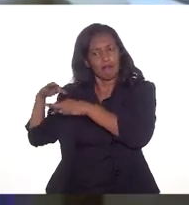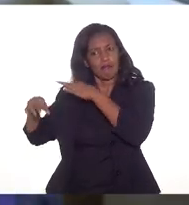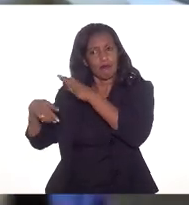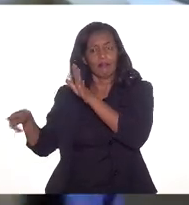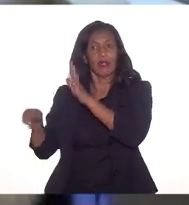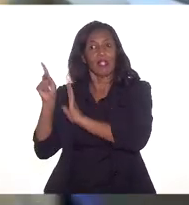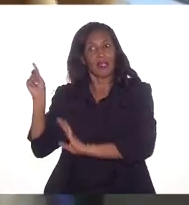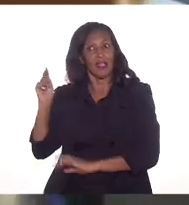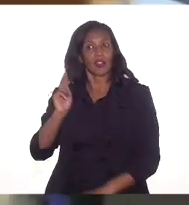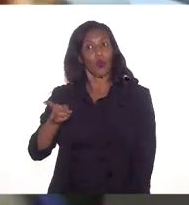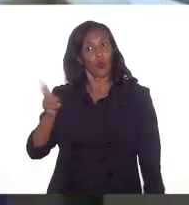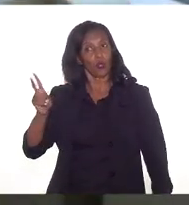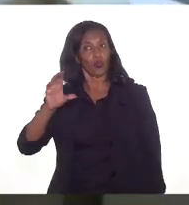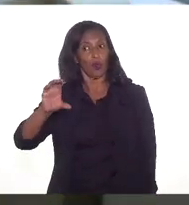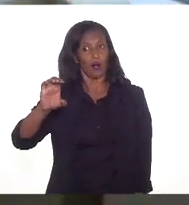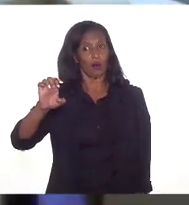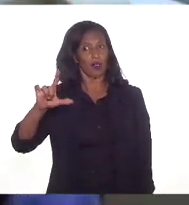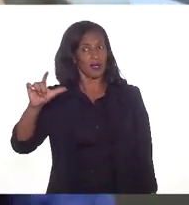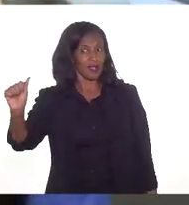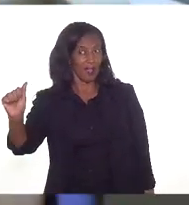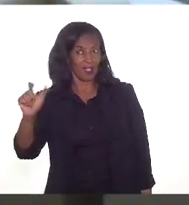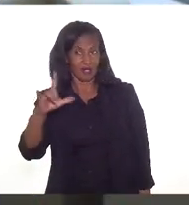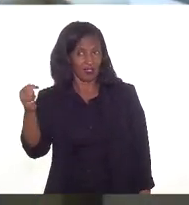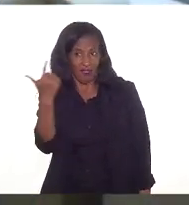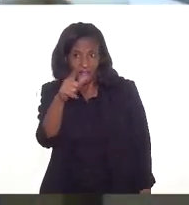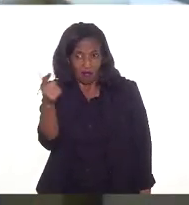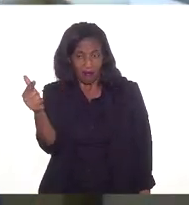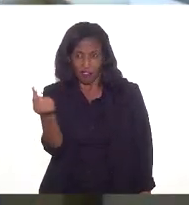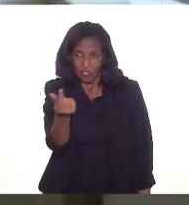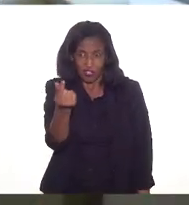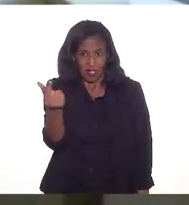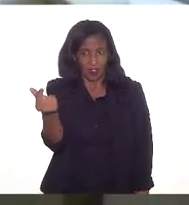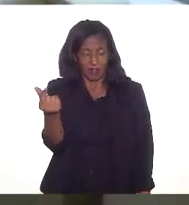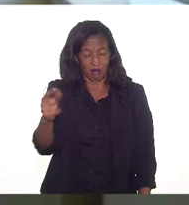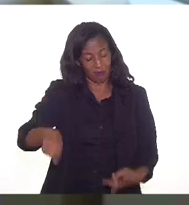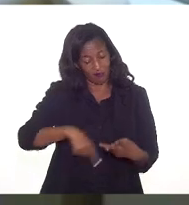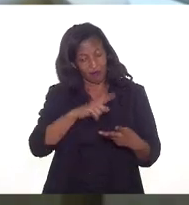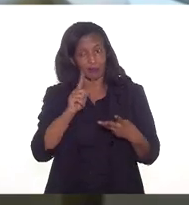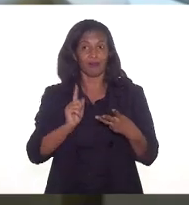A SEDAI não tem mais dinheiro. E tem uma terceira questão.